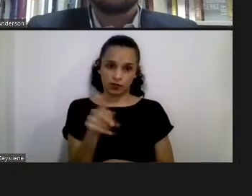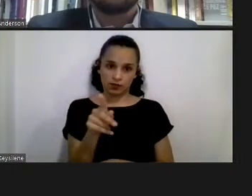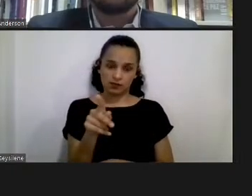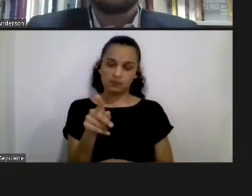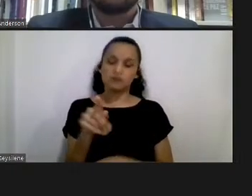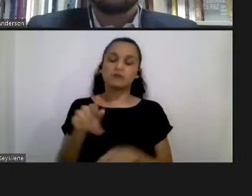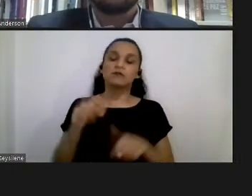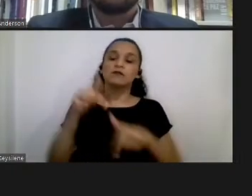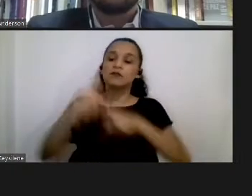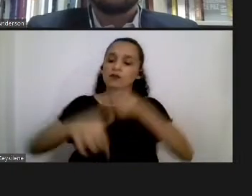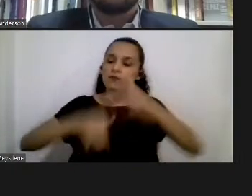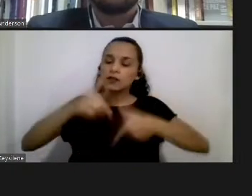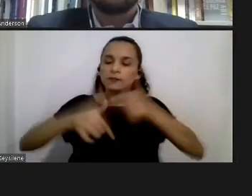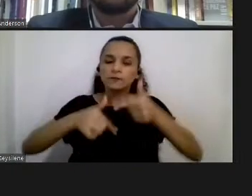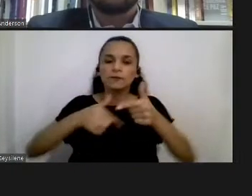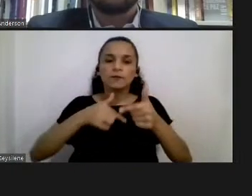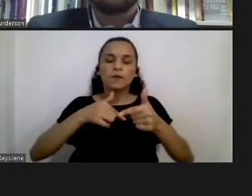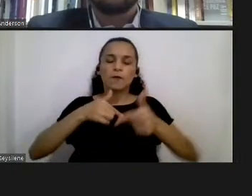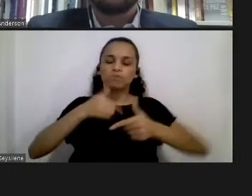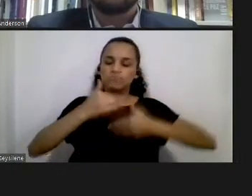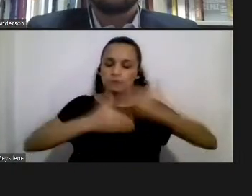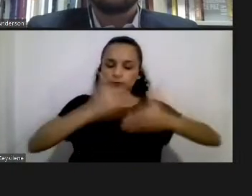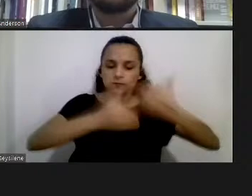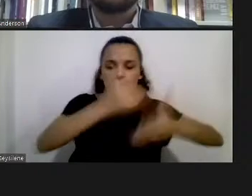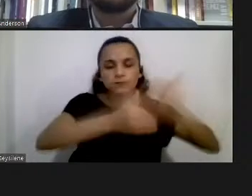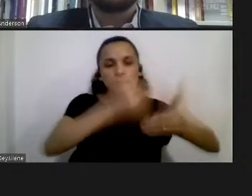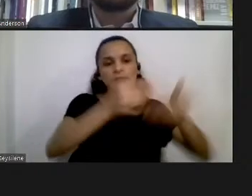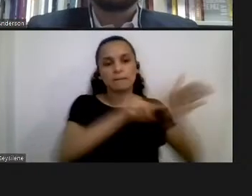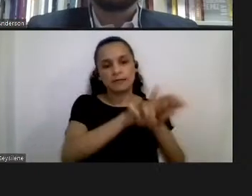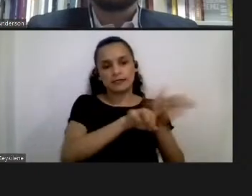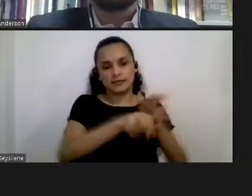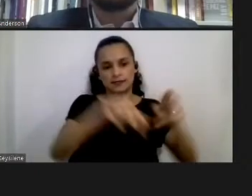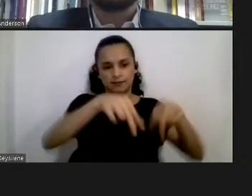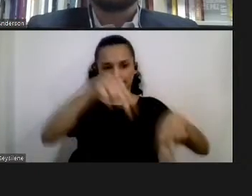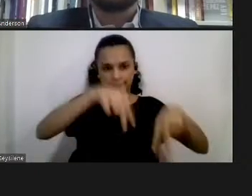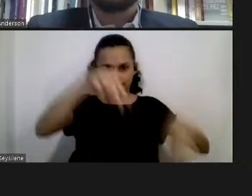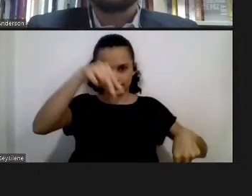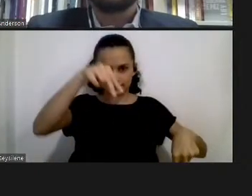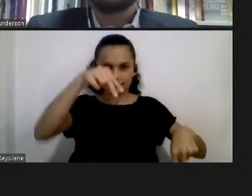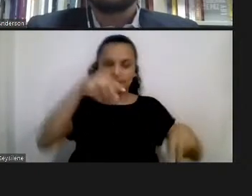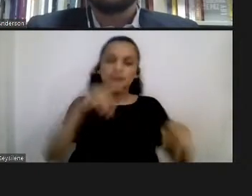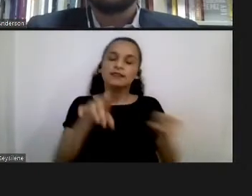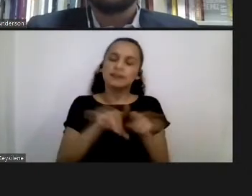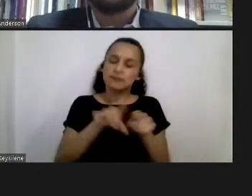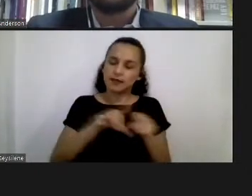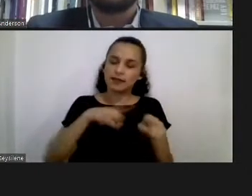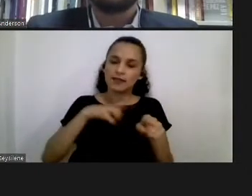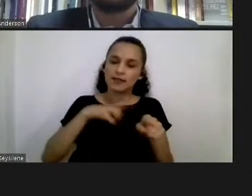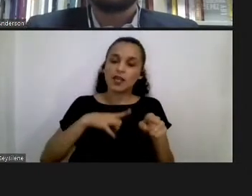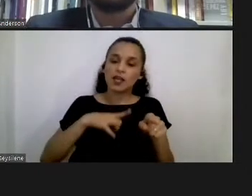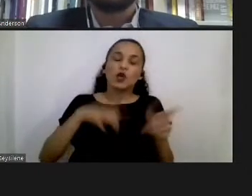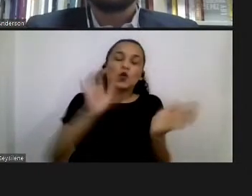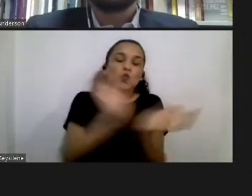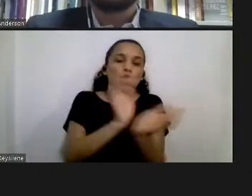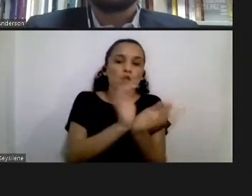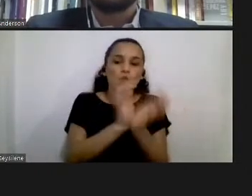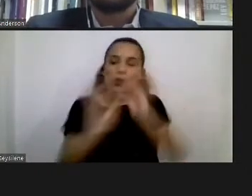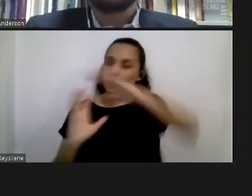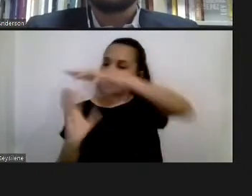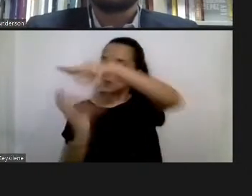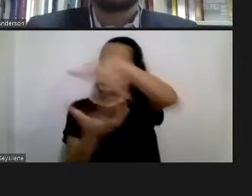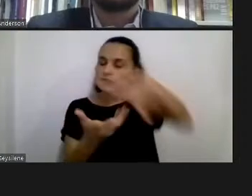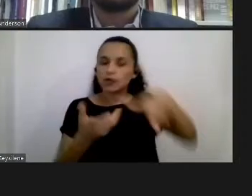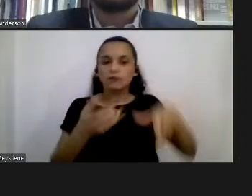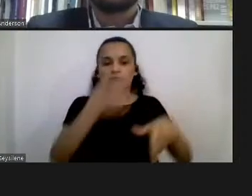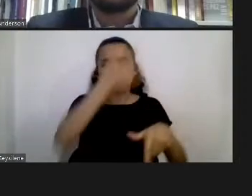fortemente no avanço científico da pesquisa gerativista e compomos uma grande rede mundial de pesquisadores que se dedicam de